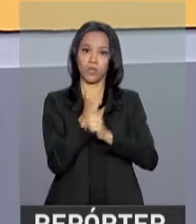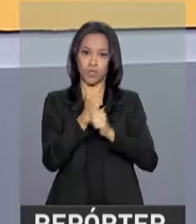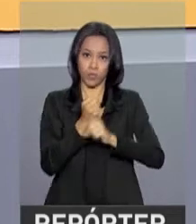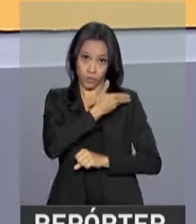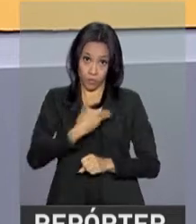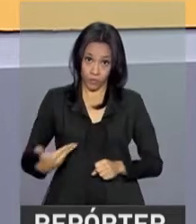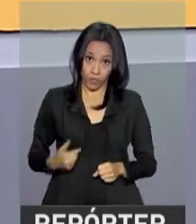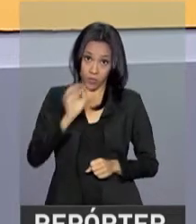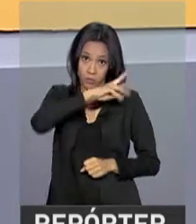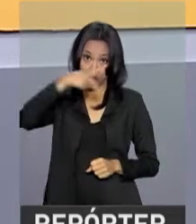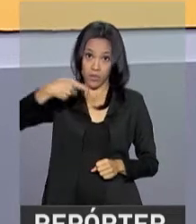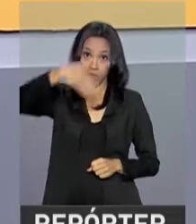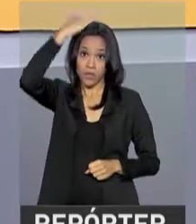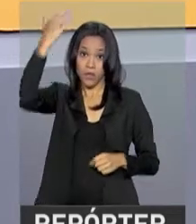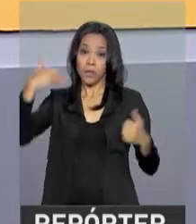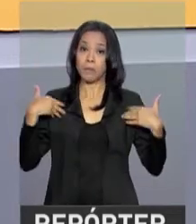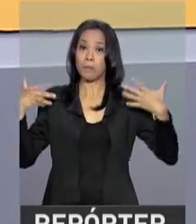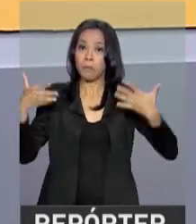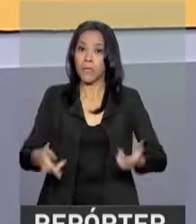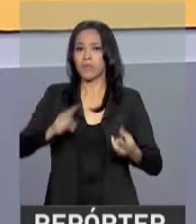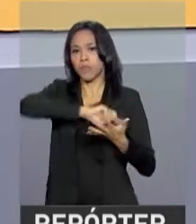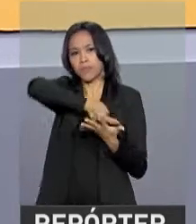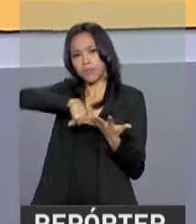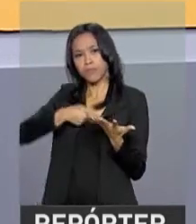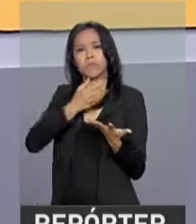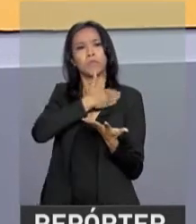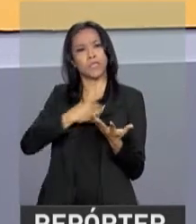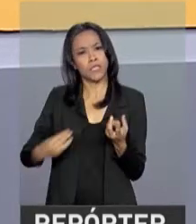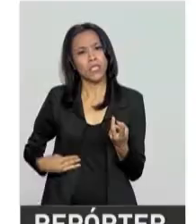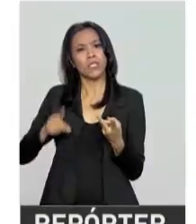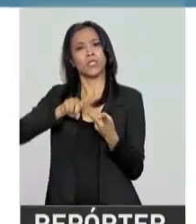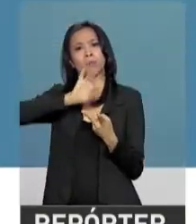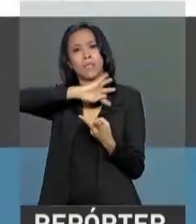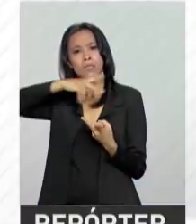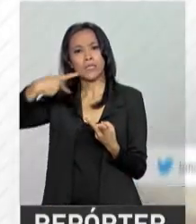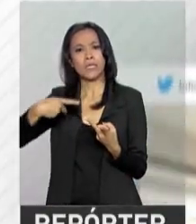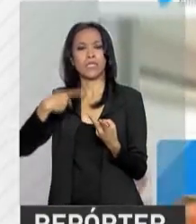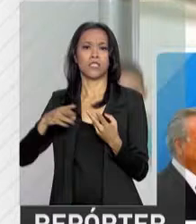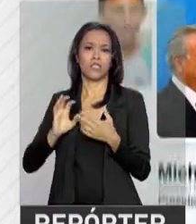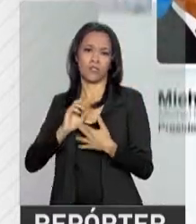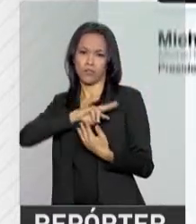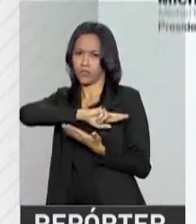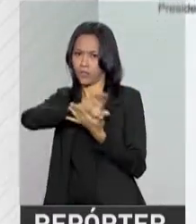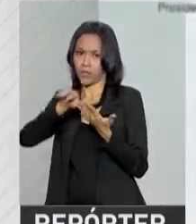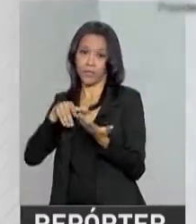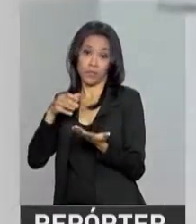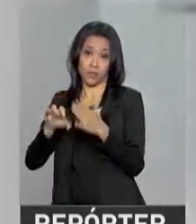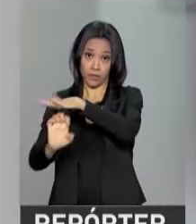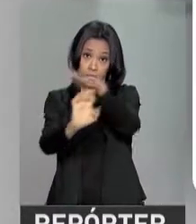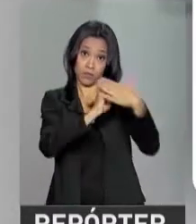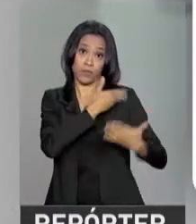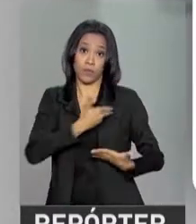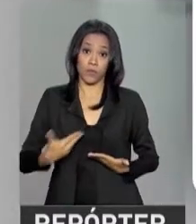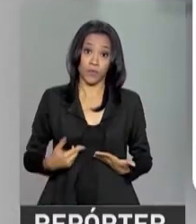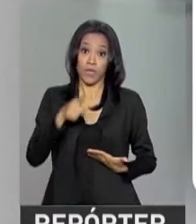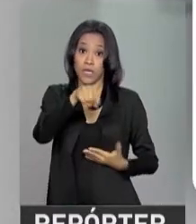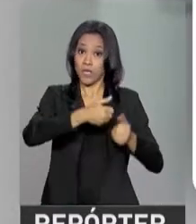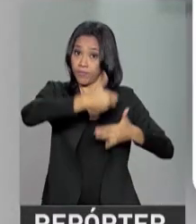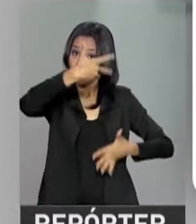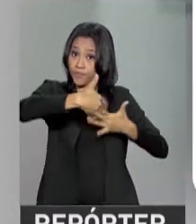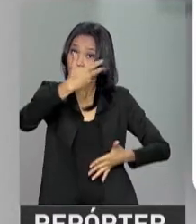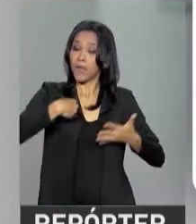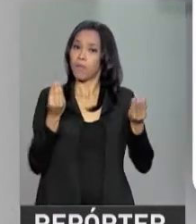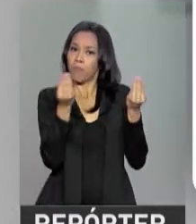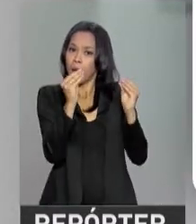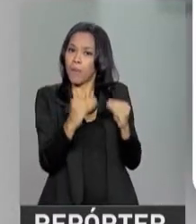Participam ministros, parlamentares e presidentes de estatais. Pelas redes sociais, o presidente Michel Temer lembrou os avanços